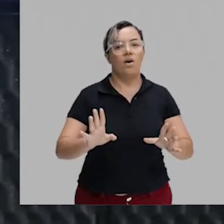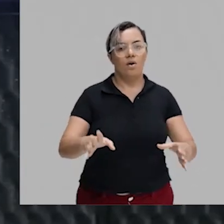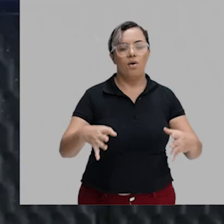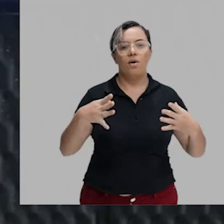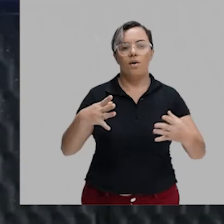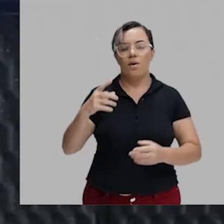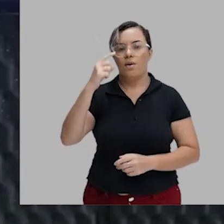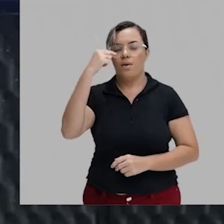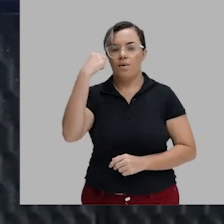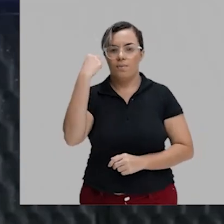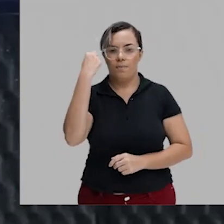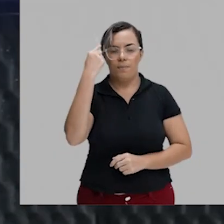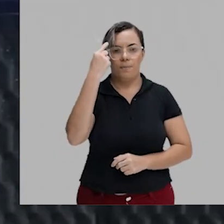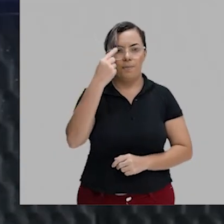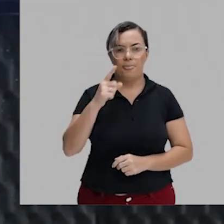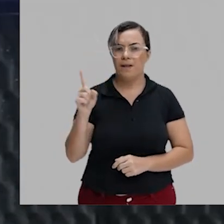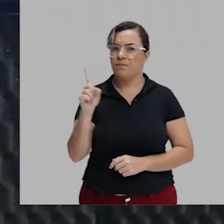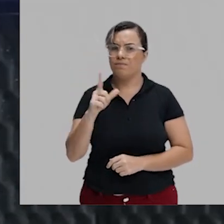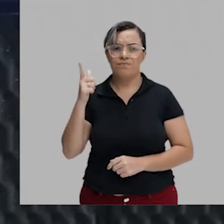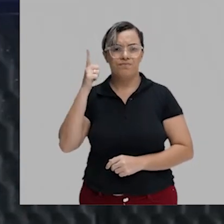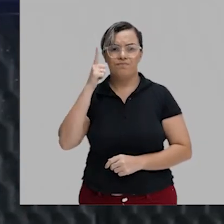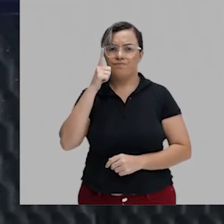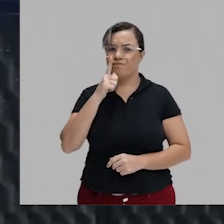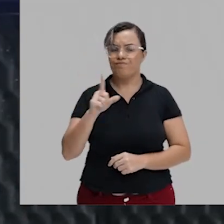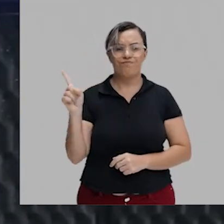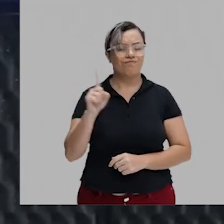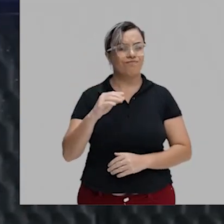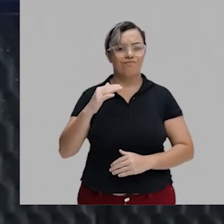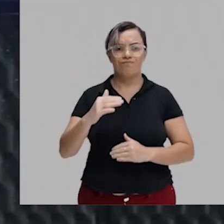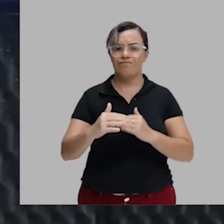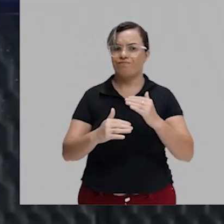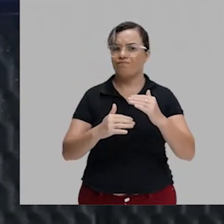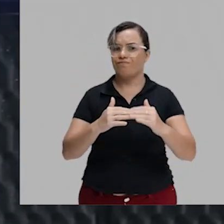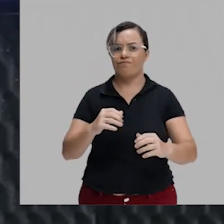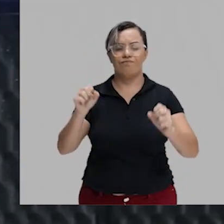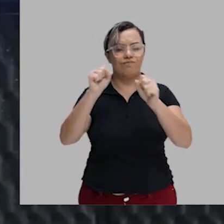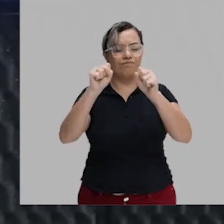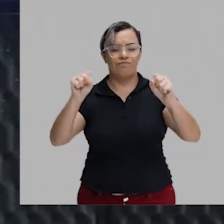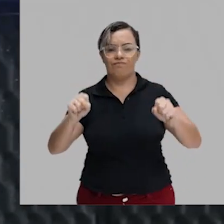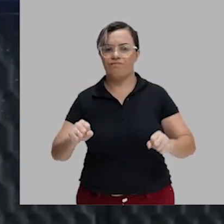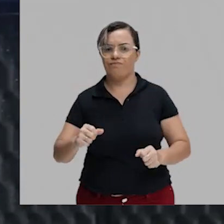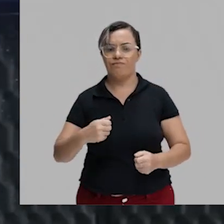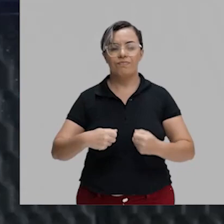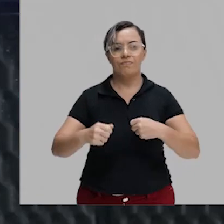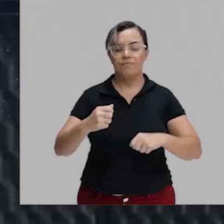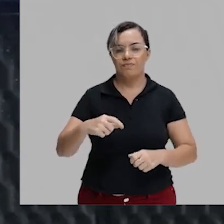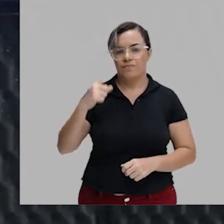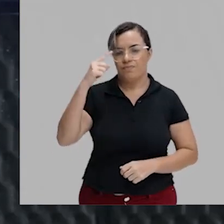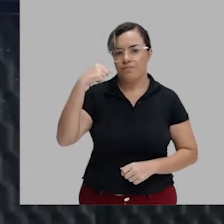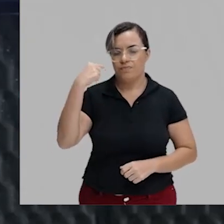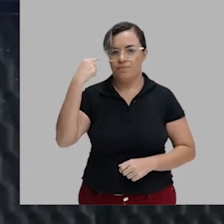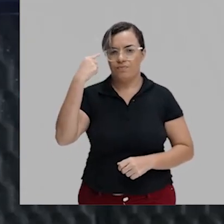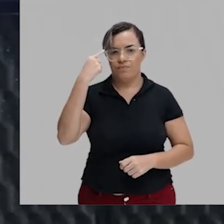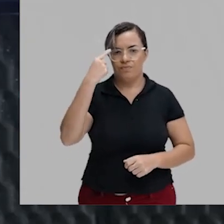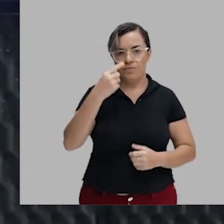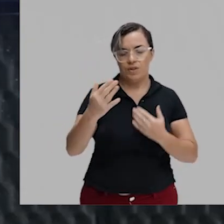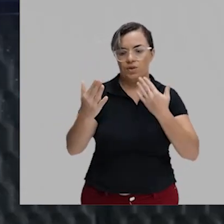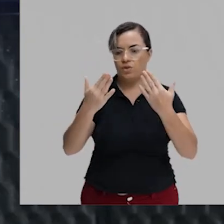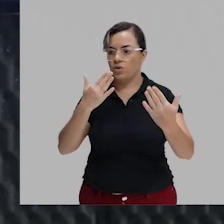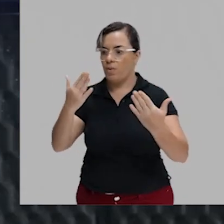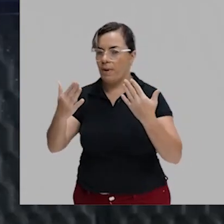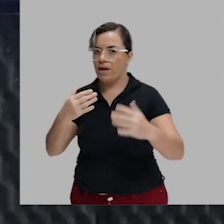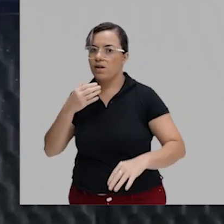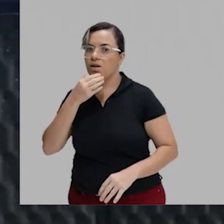a Espanha ela não conseguiu avançar no seu mercantilismo. O mercantilismo espanhol, se comparado ao